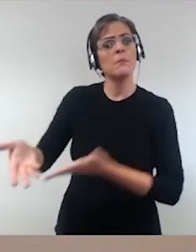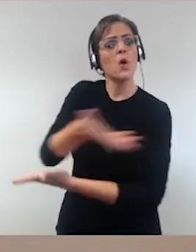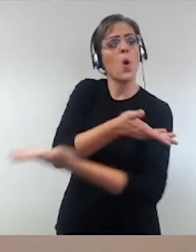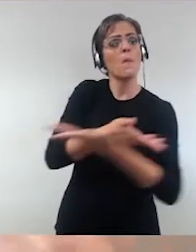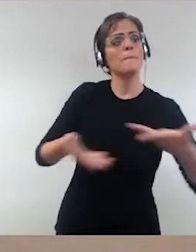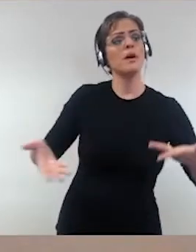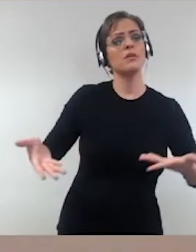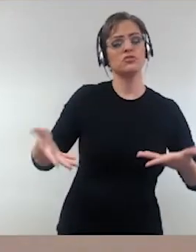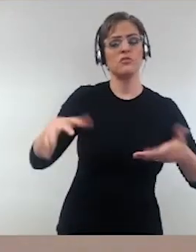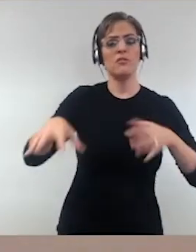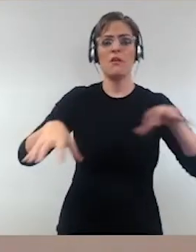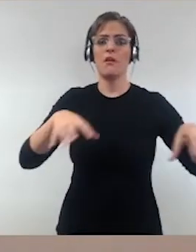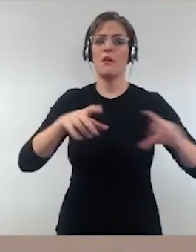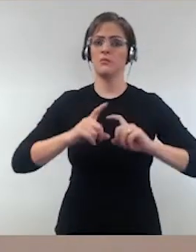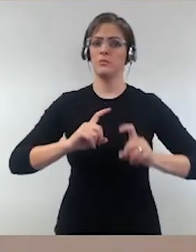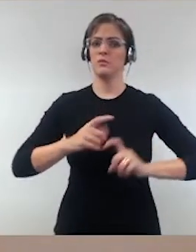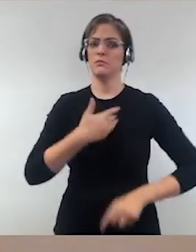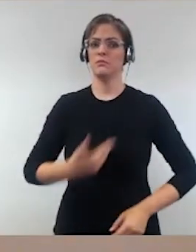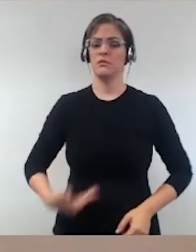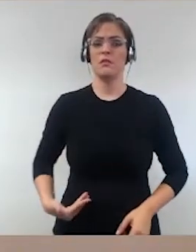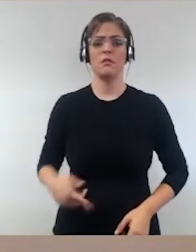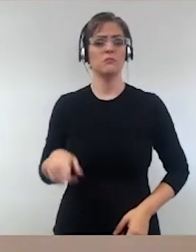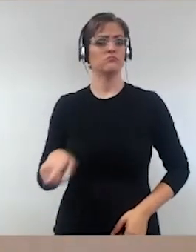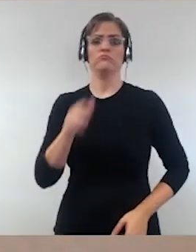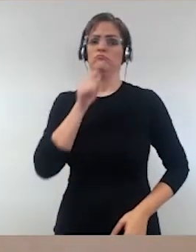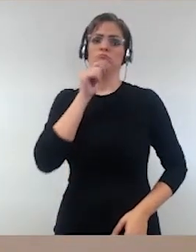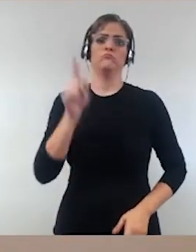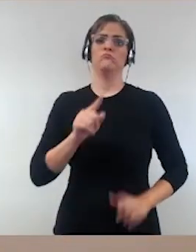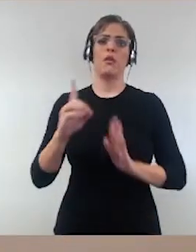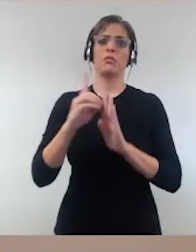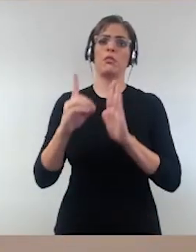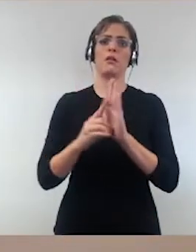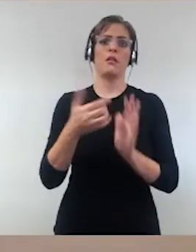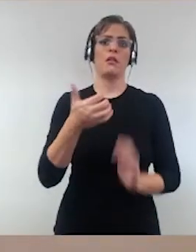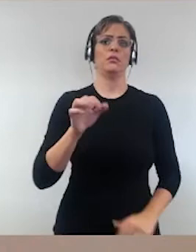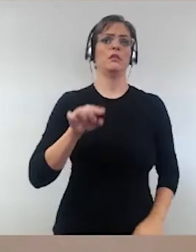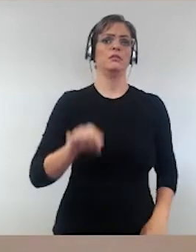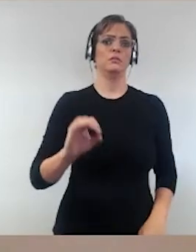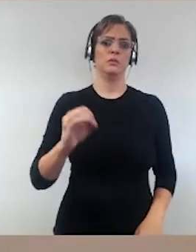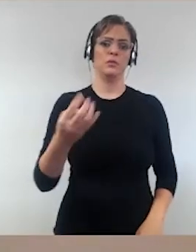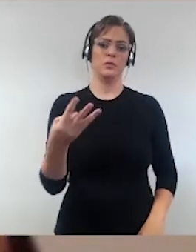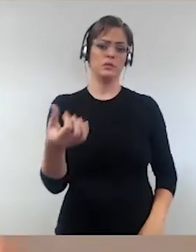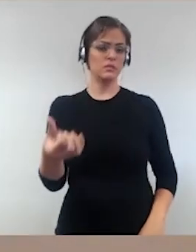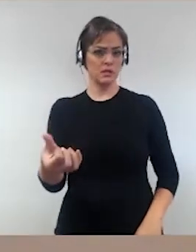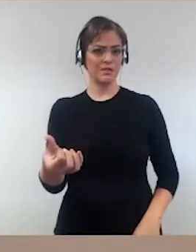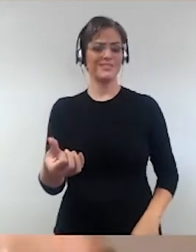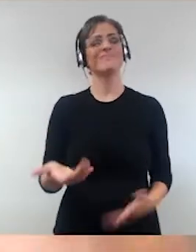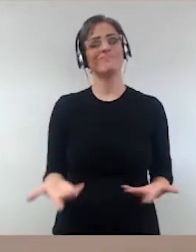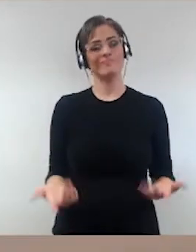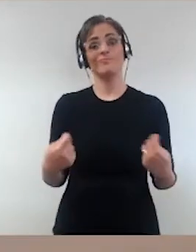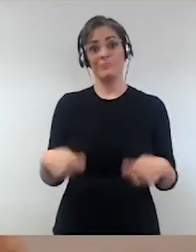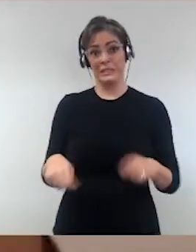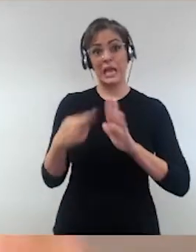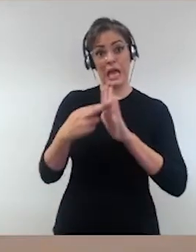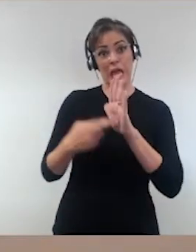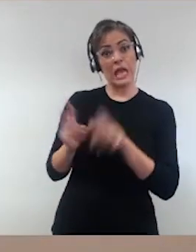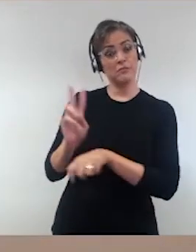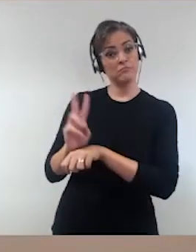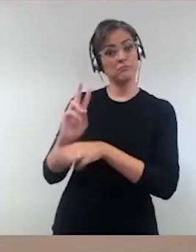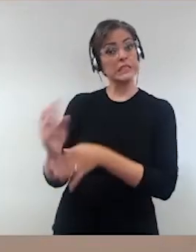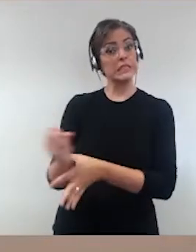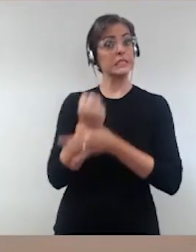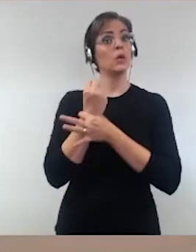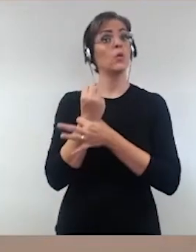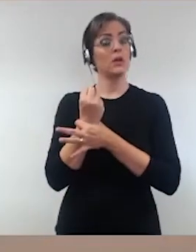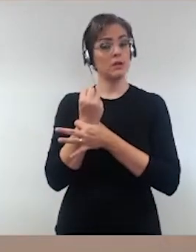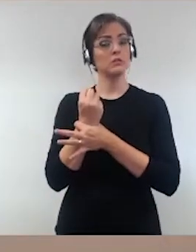pública. Instrumentalização essa que não está prevista no decreto 10.046. Eu preciso de salvaguardas de segurança e,